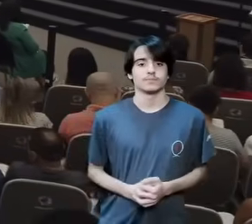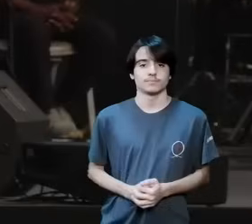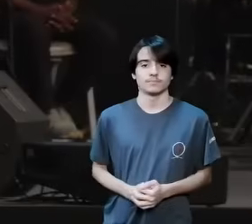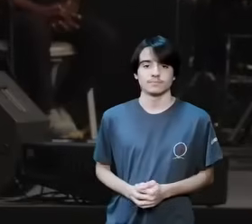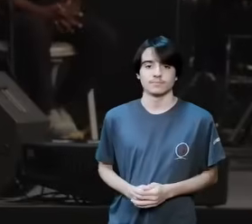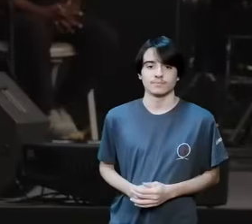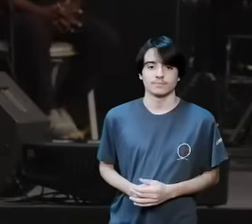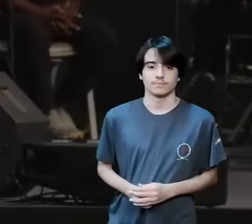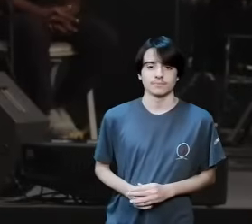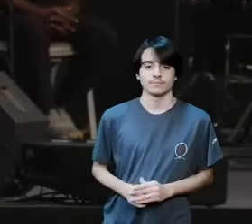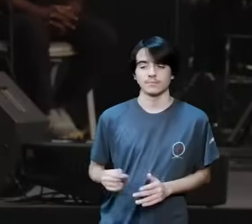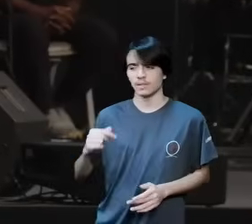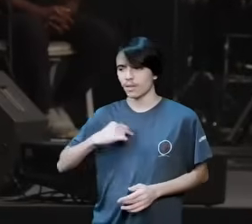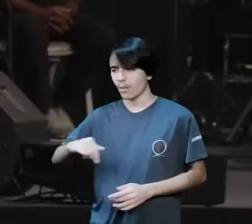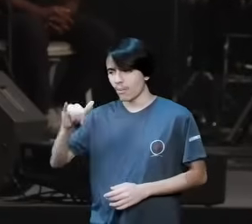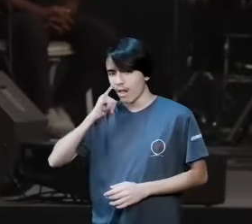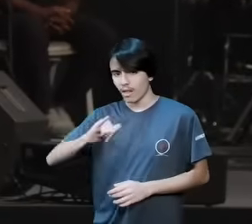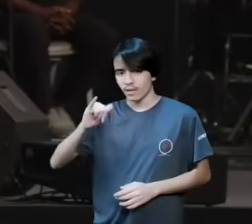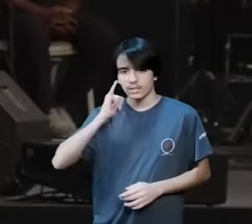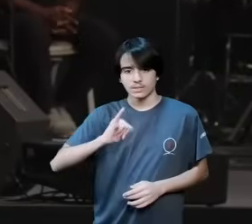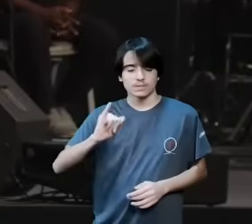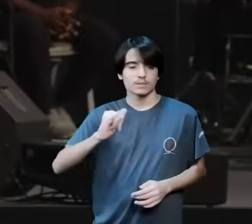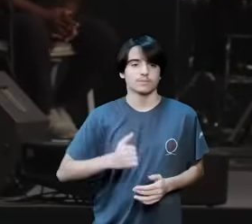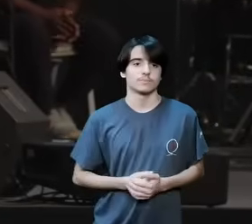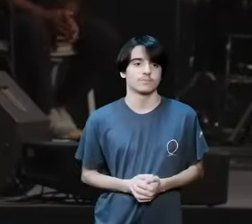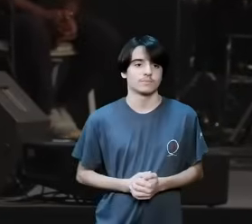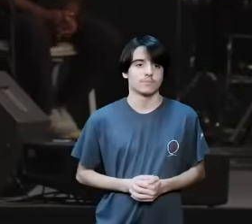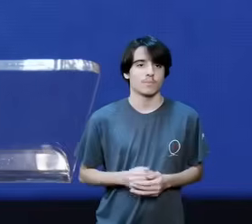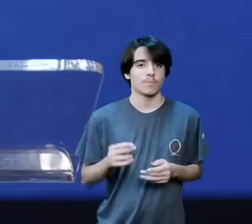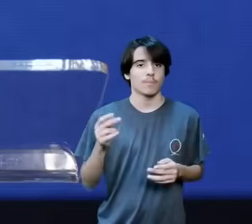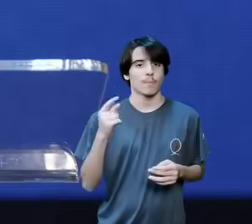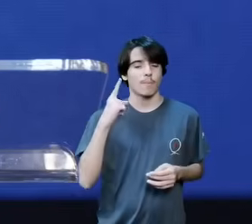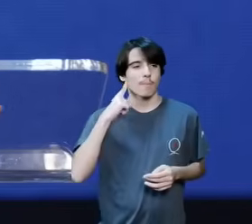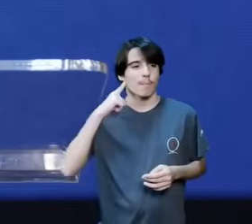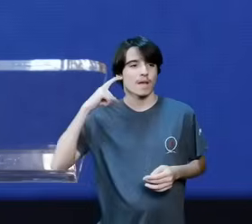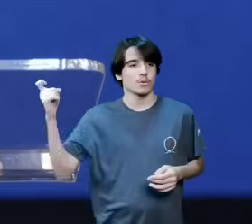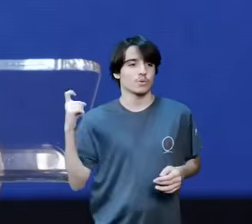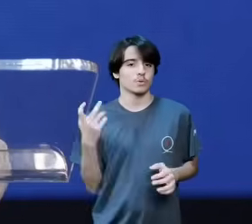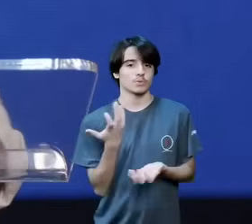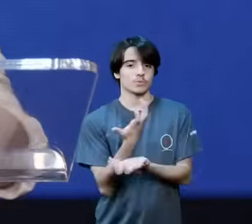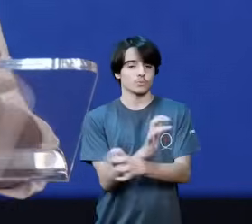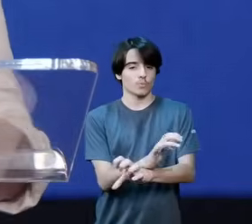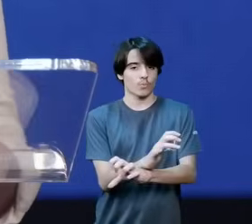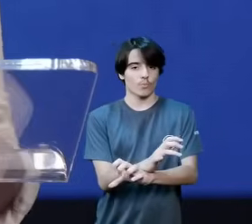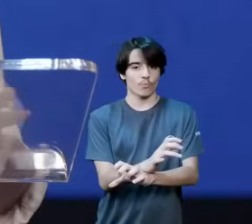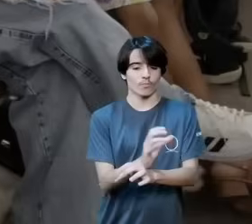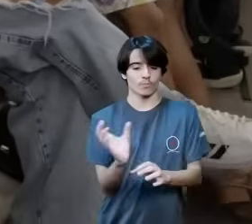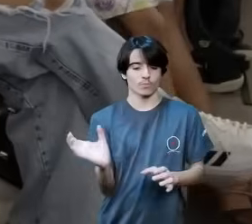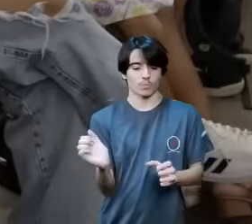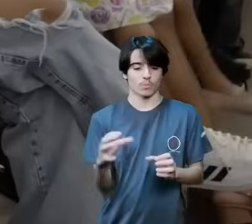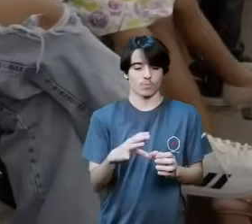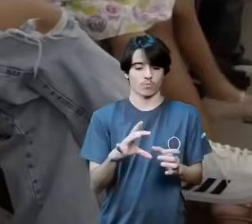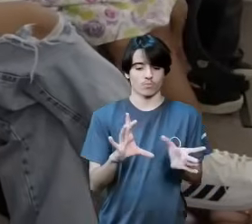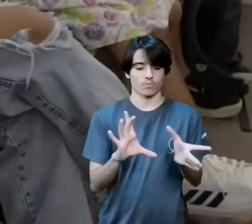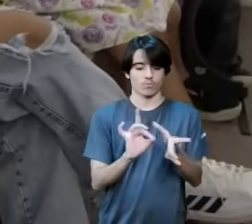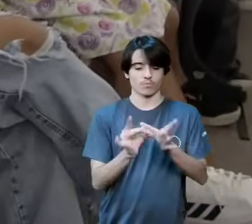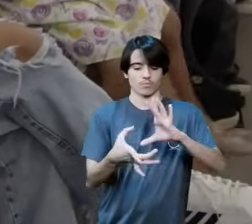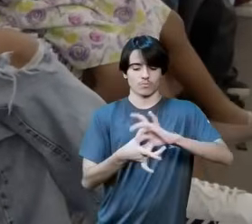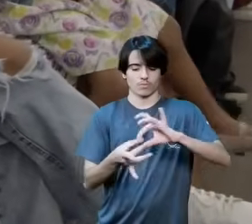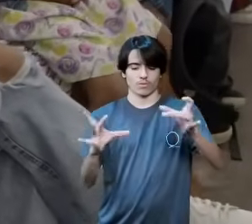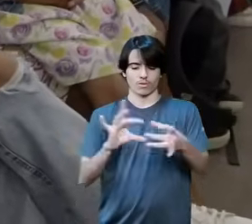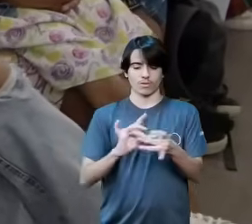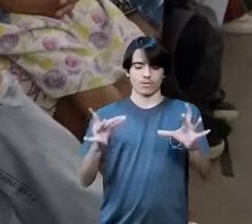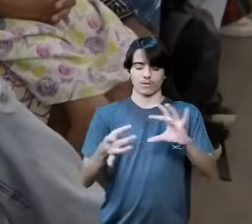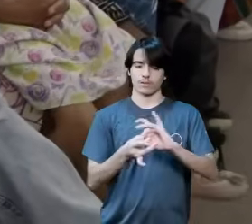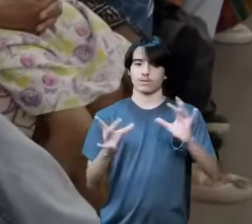ordem. Enquanto eu profetizava, houve um ruído, um barulho, e os ossos se ajuntaram, cada osso a seu